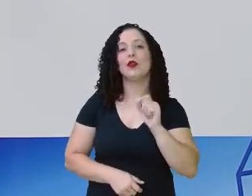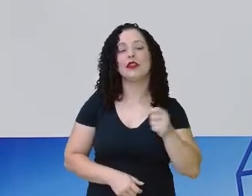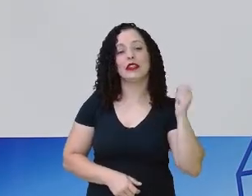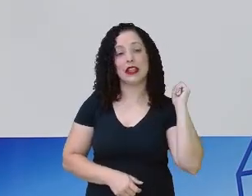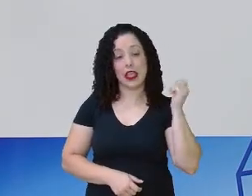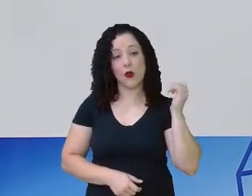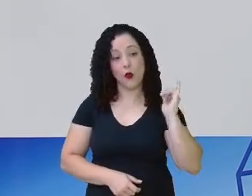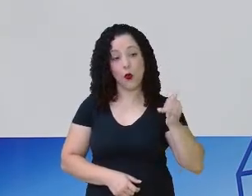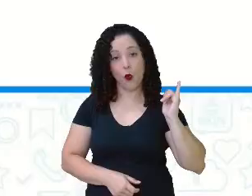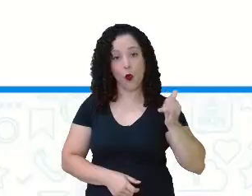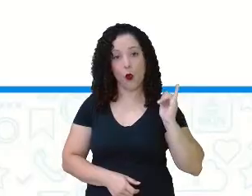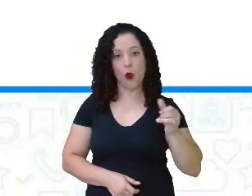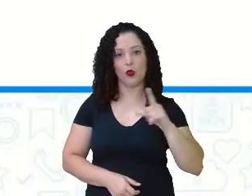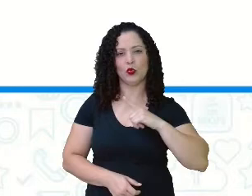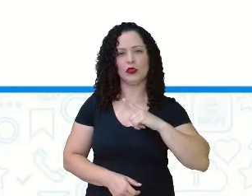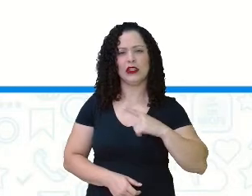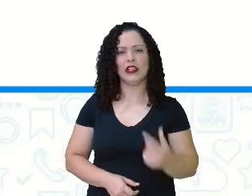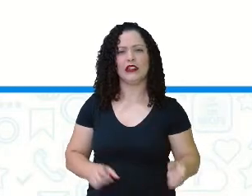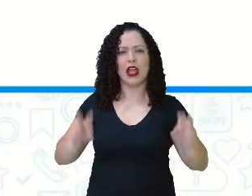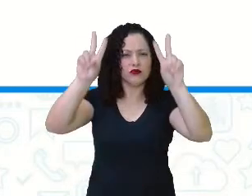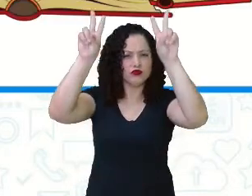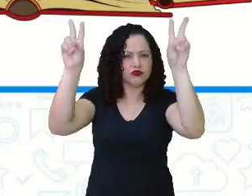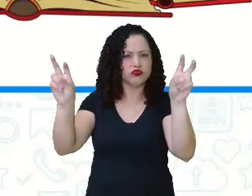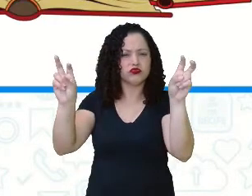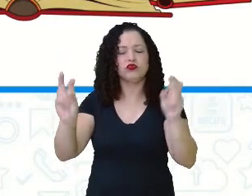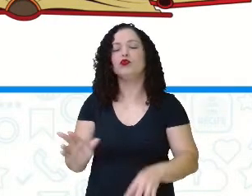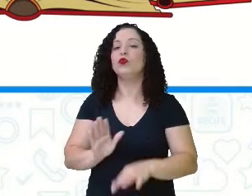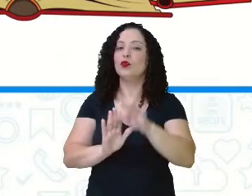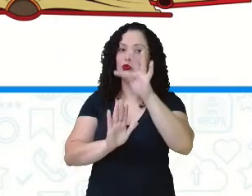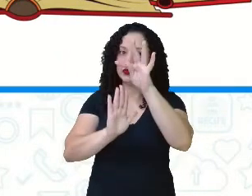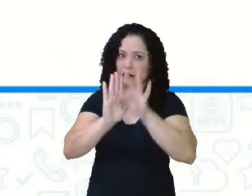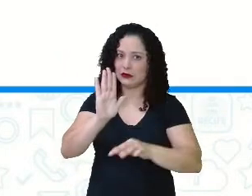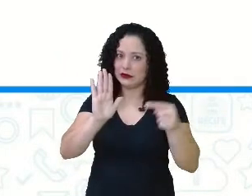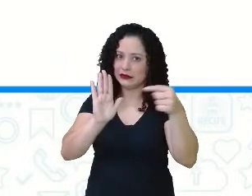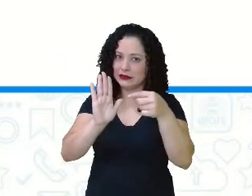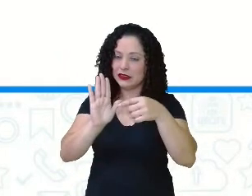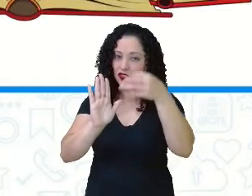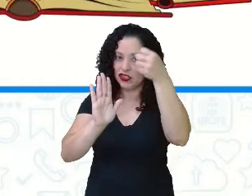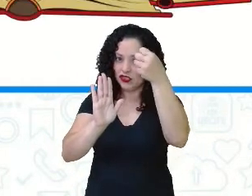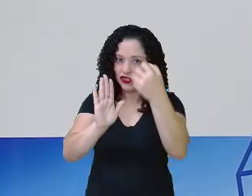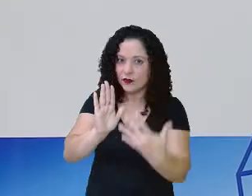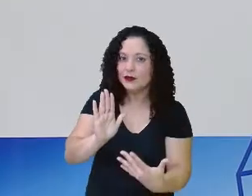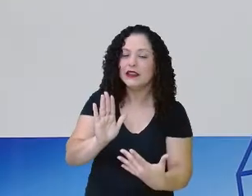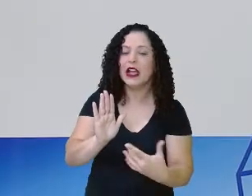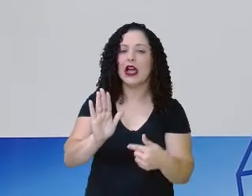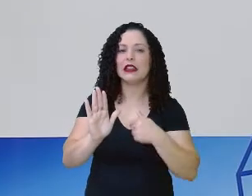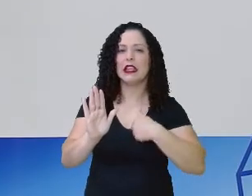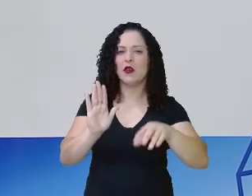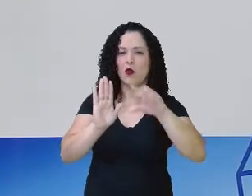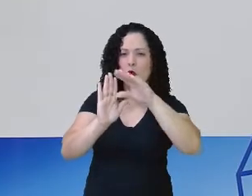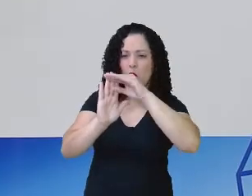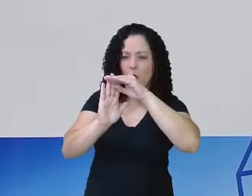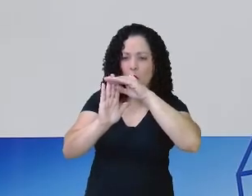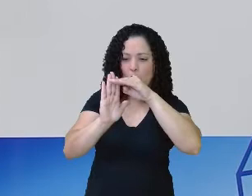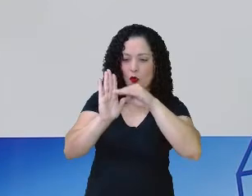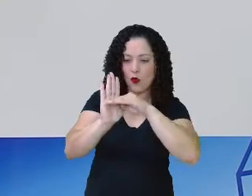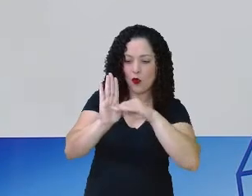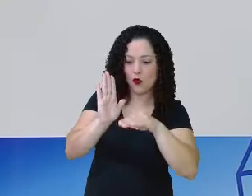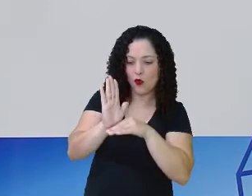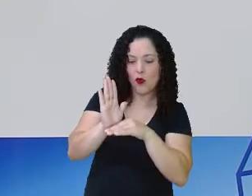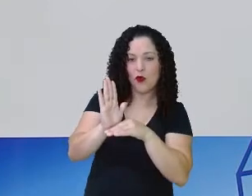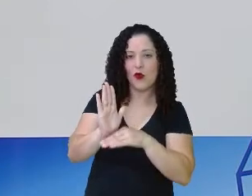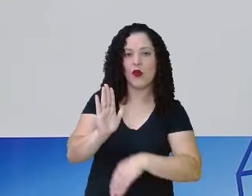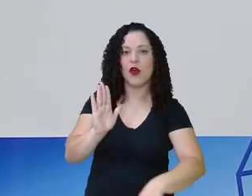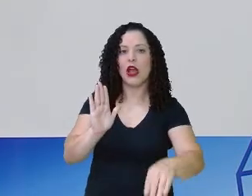situação inicial, um desenvolvimento e uma situação final. Deixa eu voltar aqui.